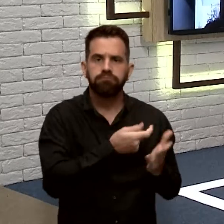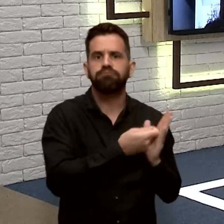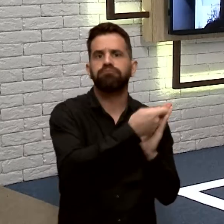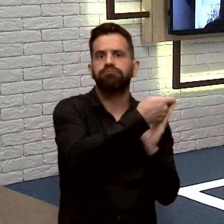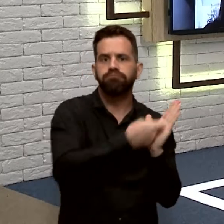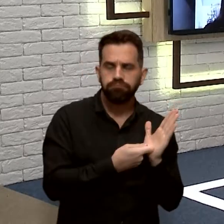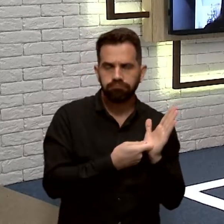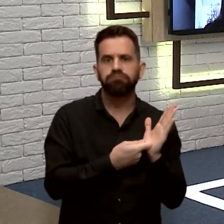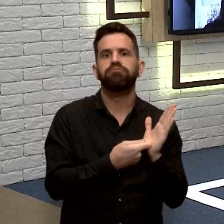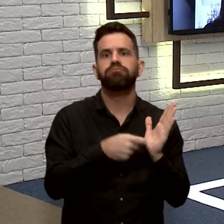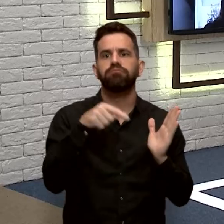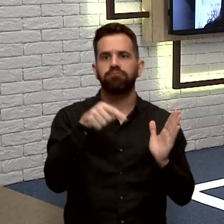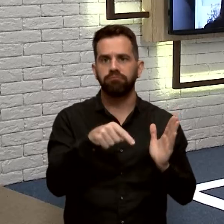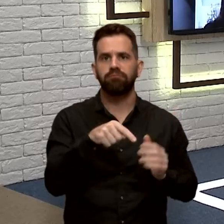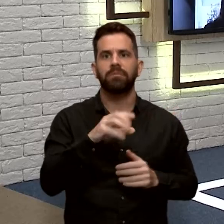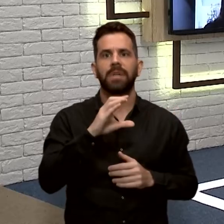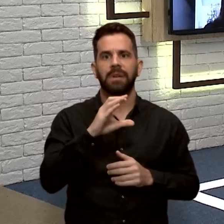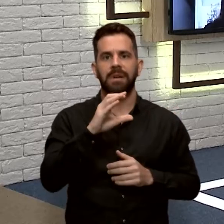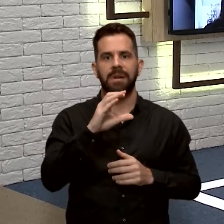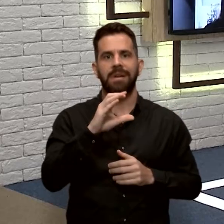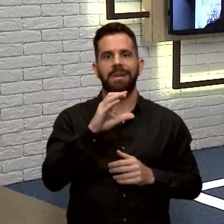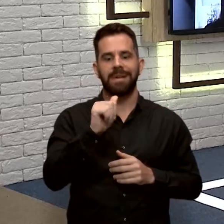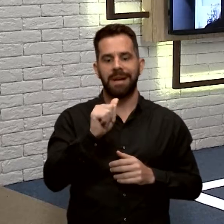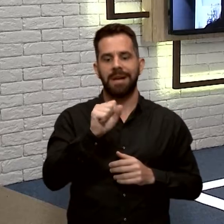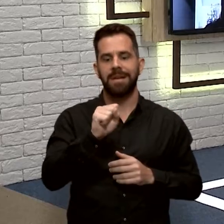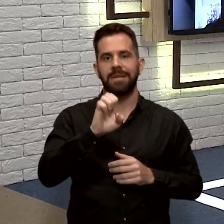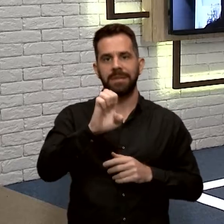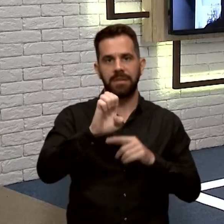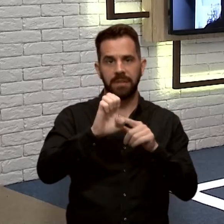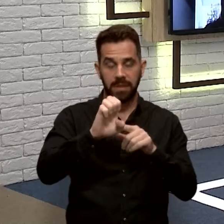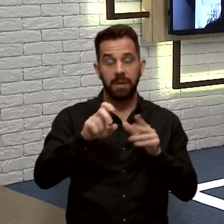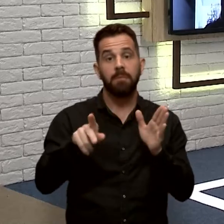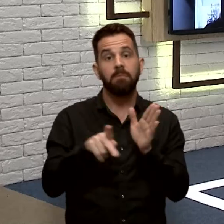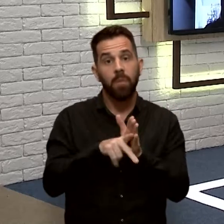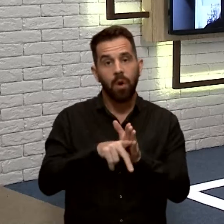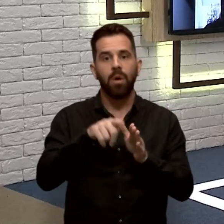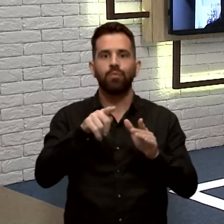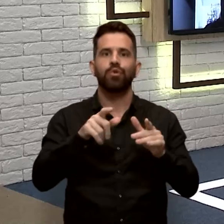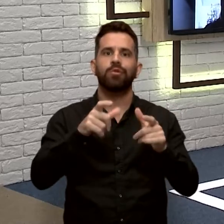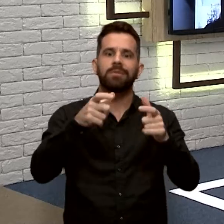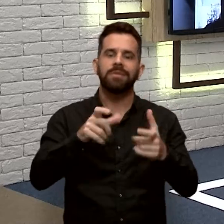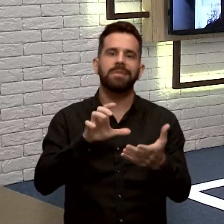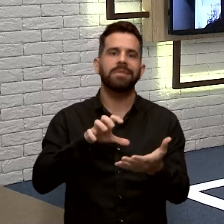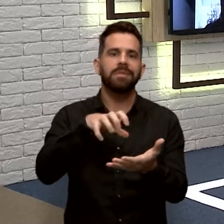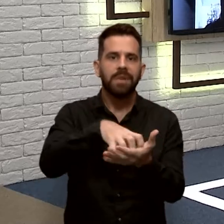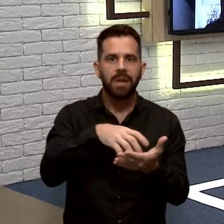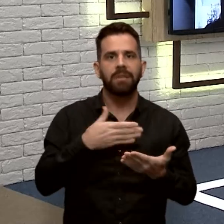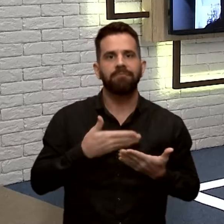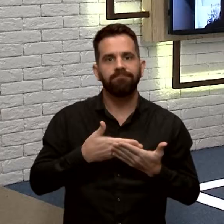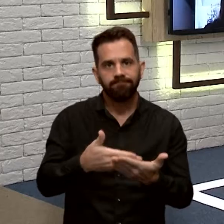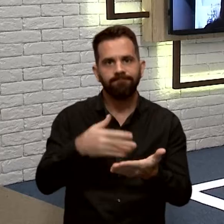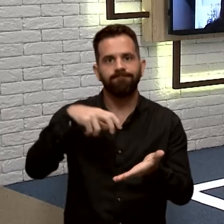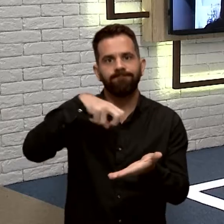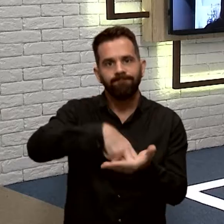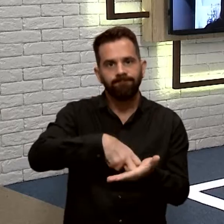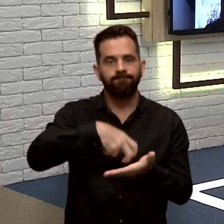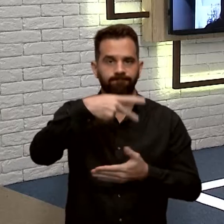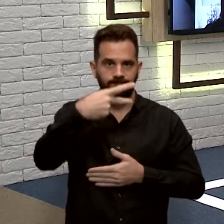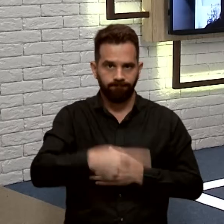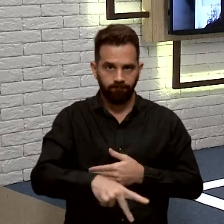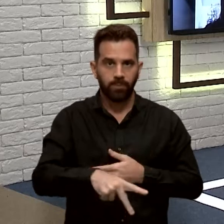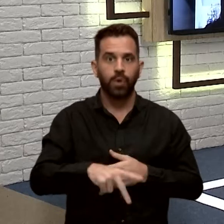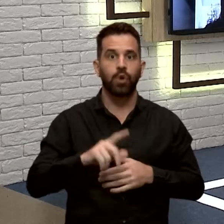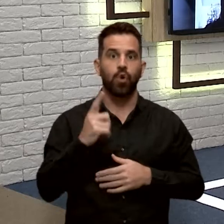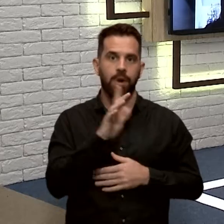o Centro de Atendimento Socioeducativo de Goiânia. É um projeto super legal. Né, Eric? Bem-vindo, tudo certo?